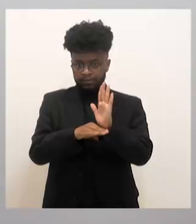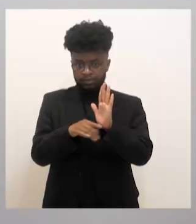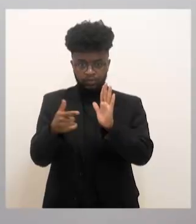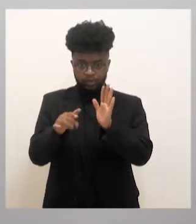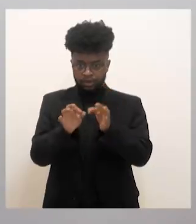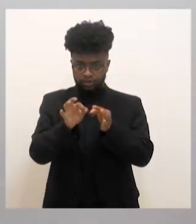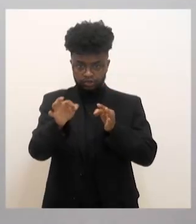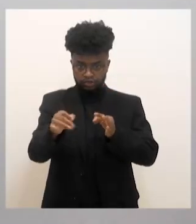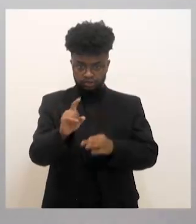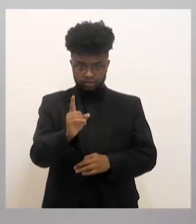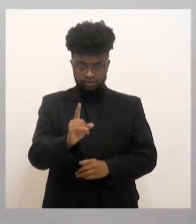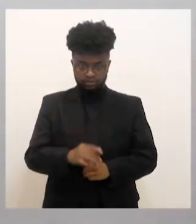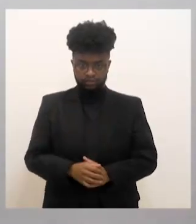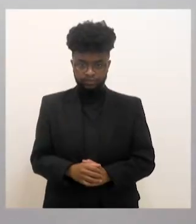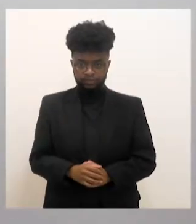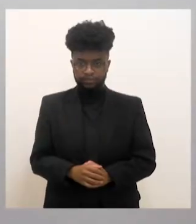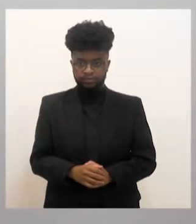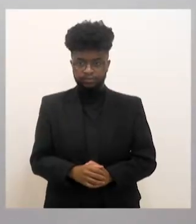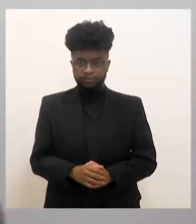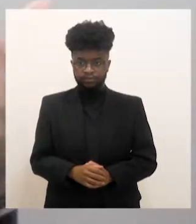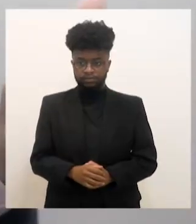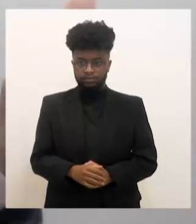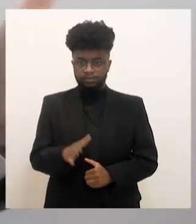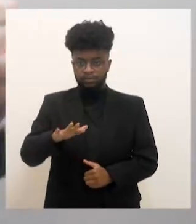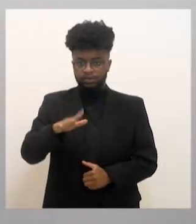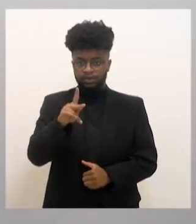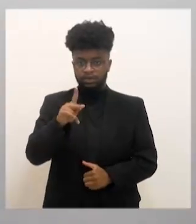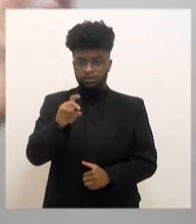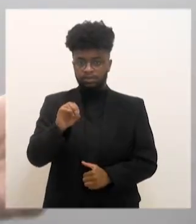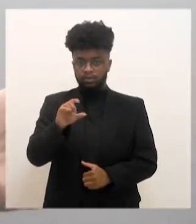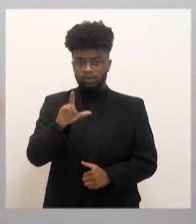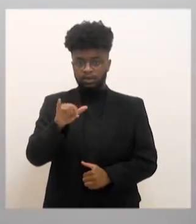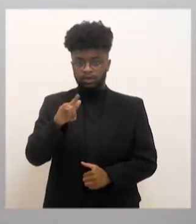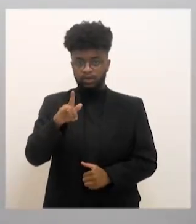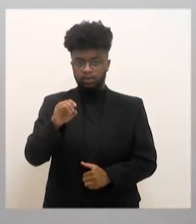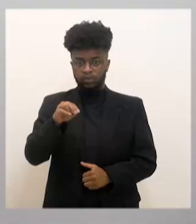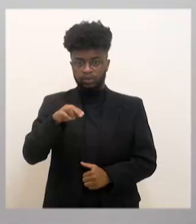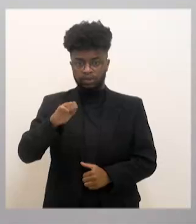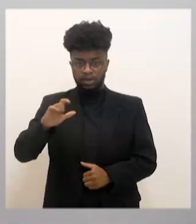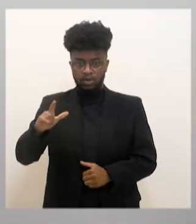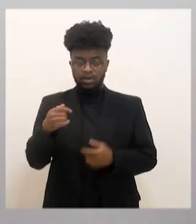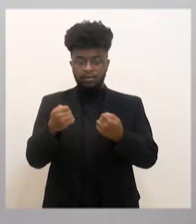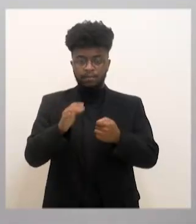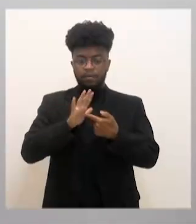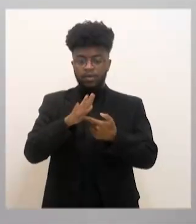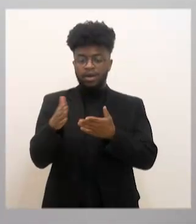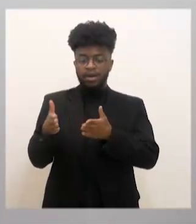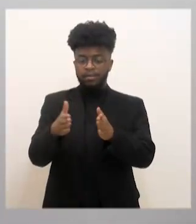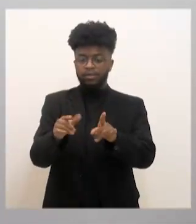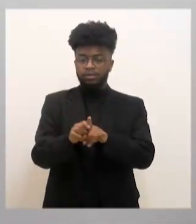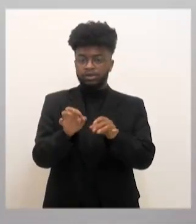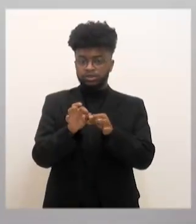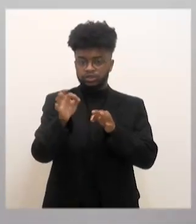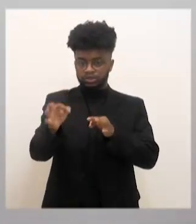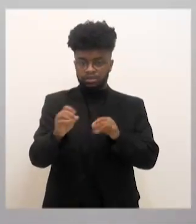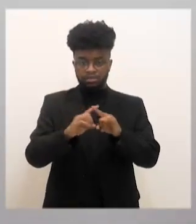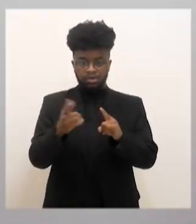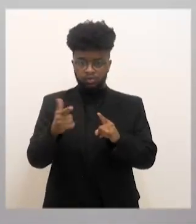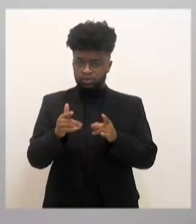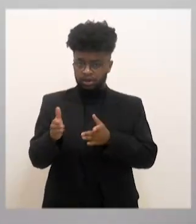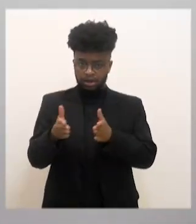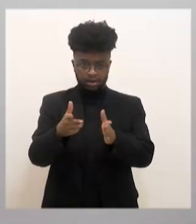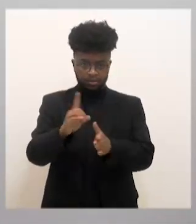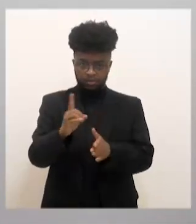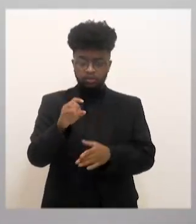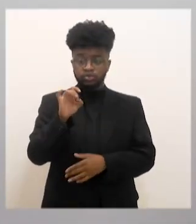distância. Linha poligonal, tem que ter o rumo e a distância. Mas não dá o rumo, ele só dá